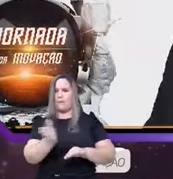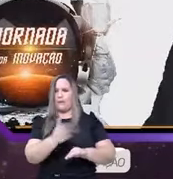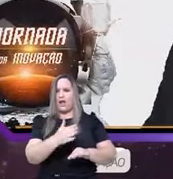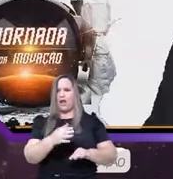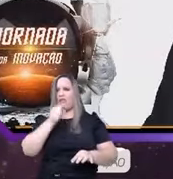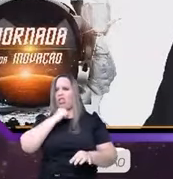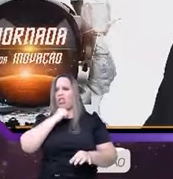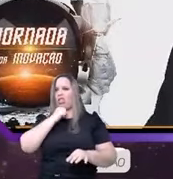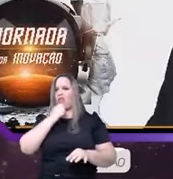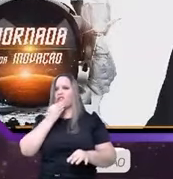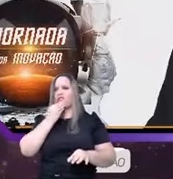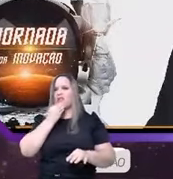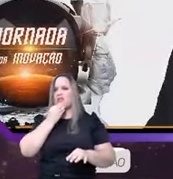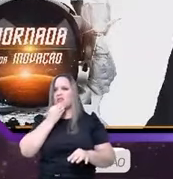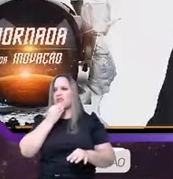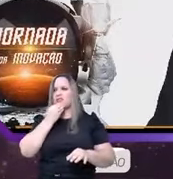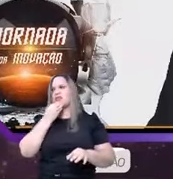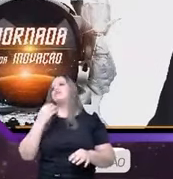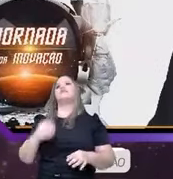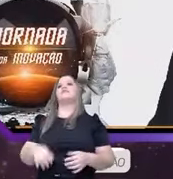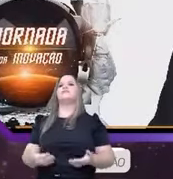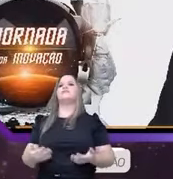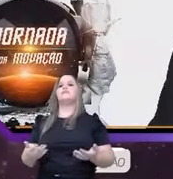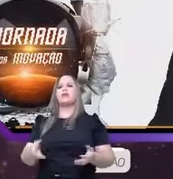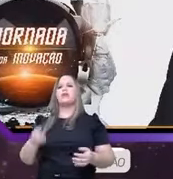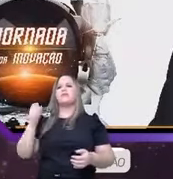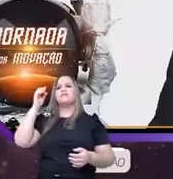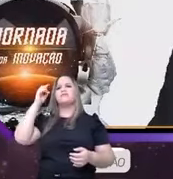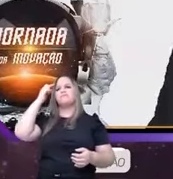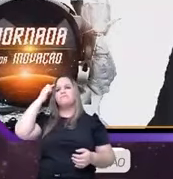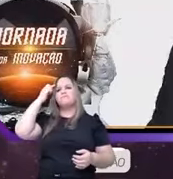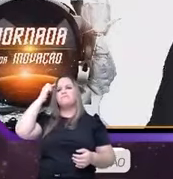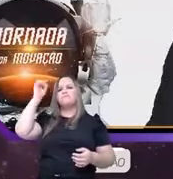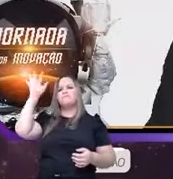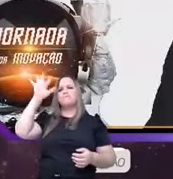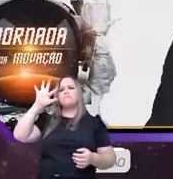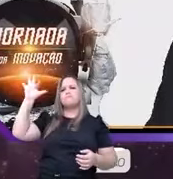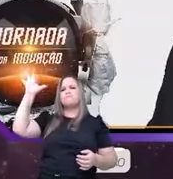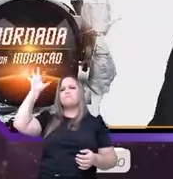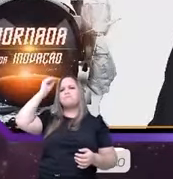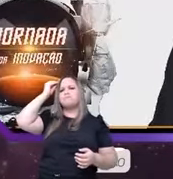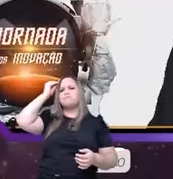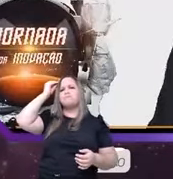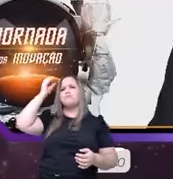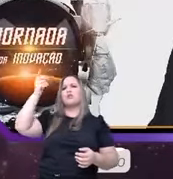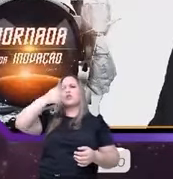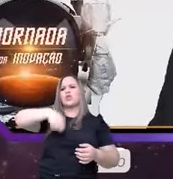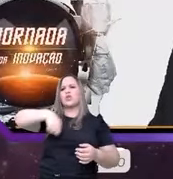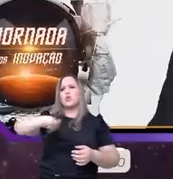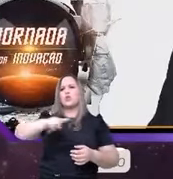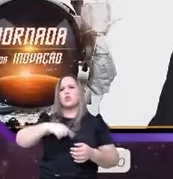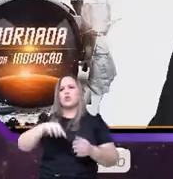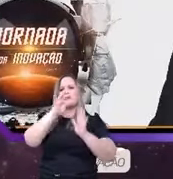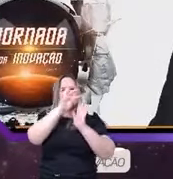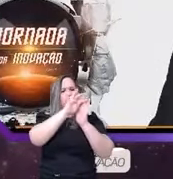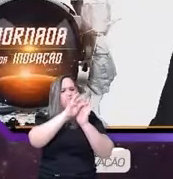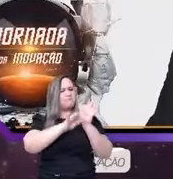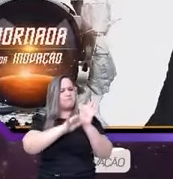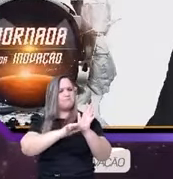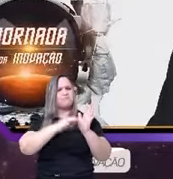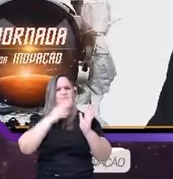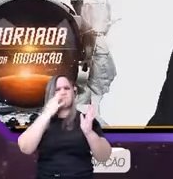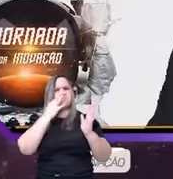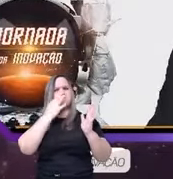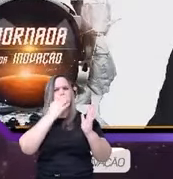humano? Então eu trago essas reflexões, Excelência, para que nós discutamos o assunto. Eu, mais uma vez,